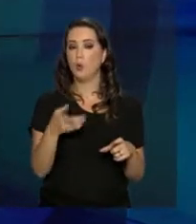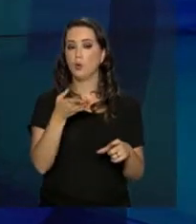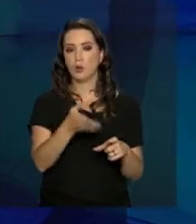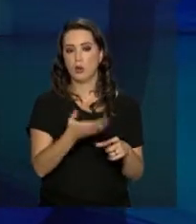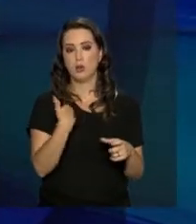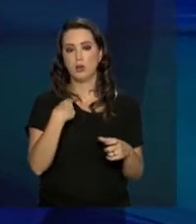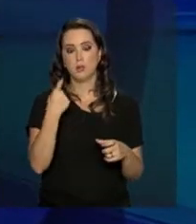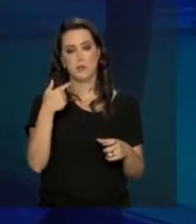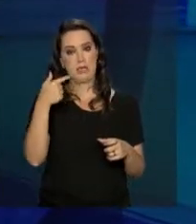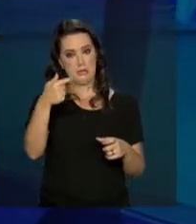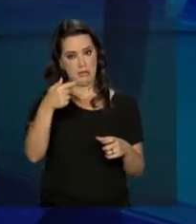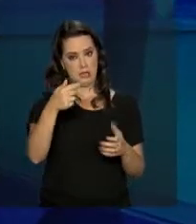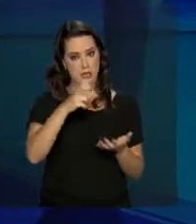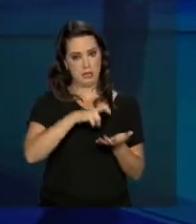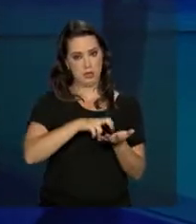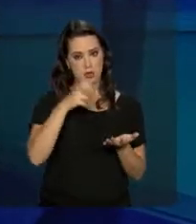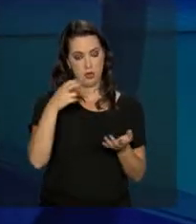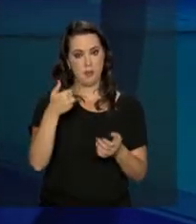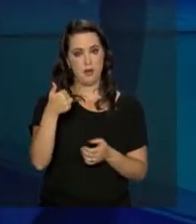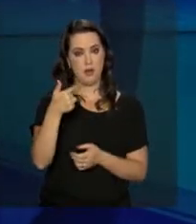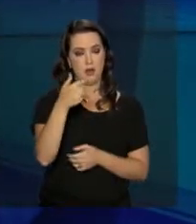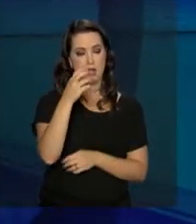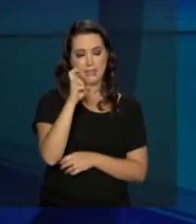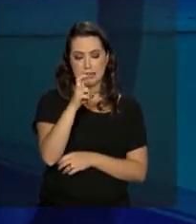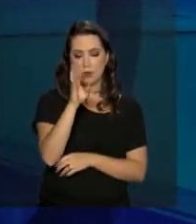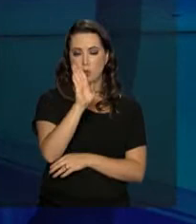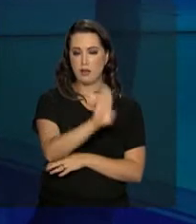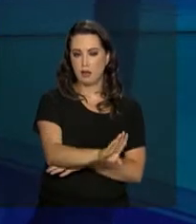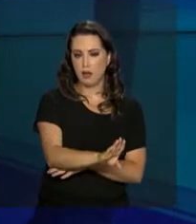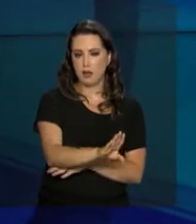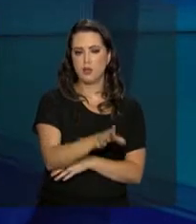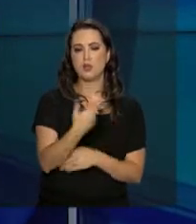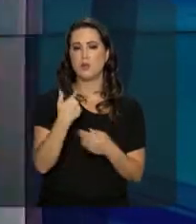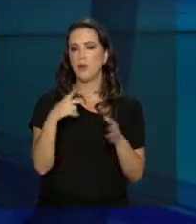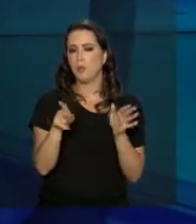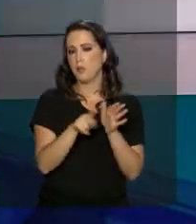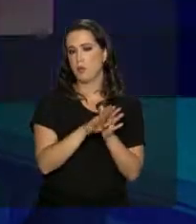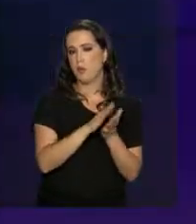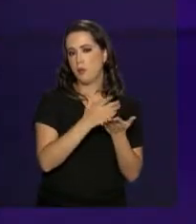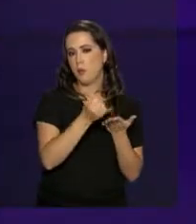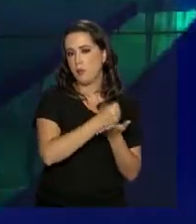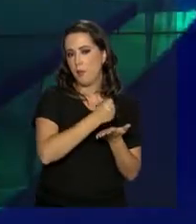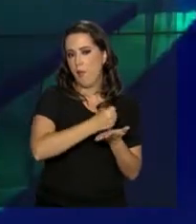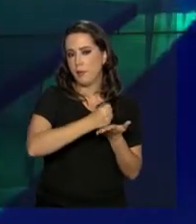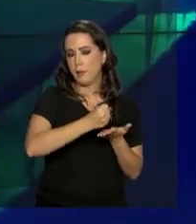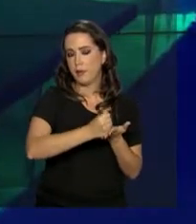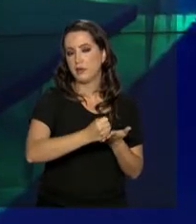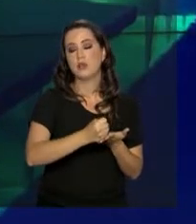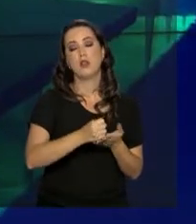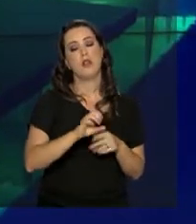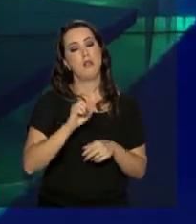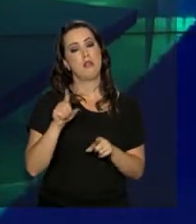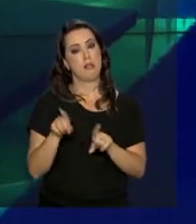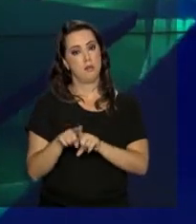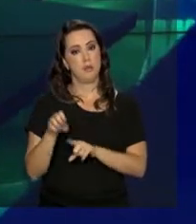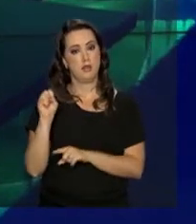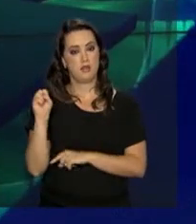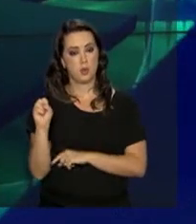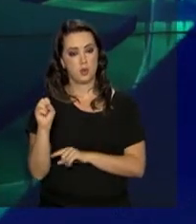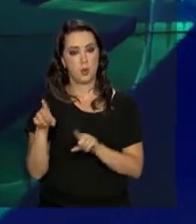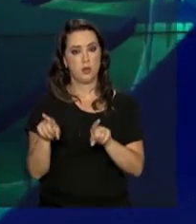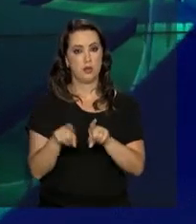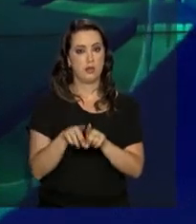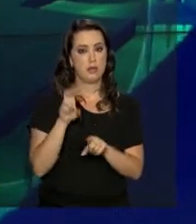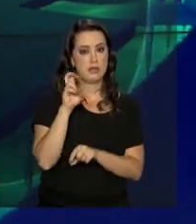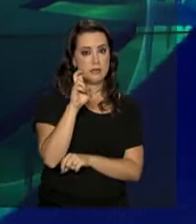Federal funciona das 7 às 17 horas para assuntos ligados a passaporte e das 8 às 17 horas